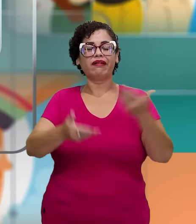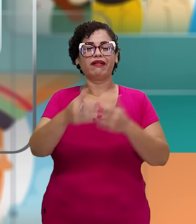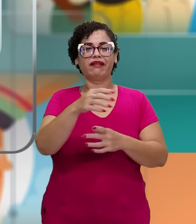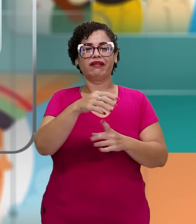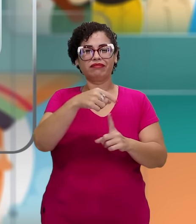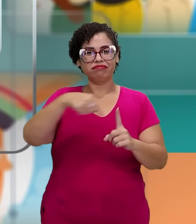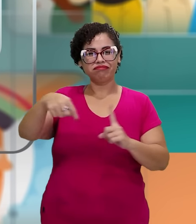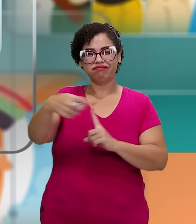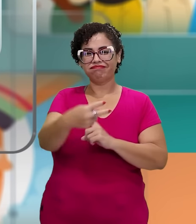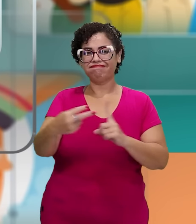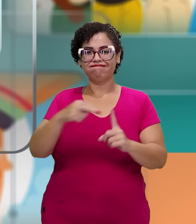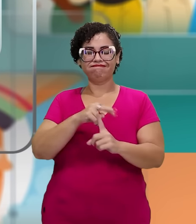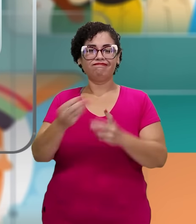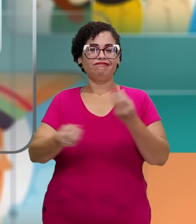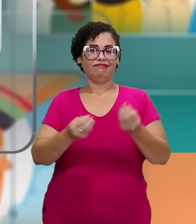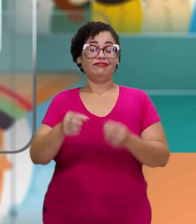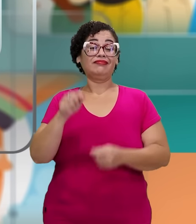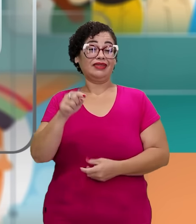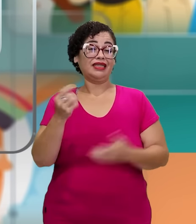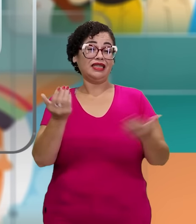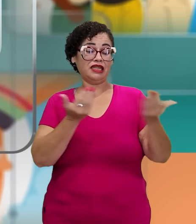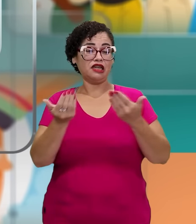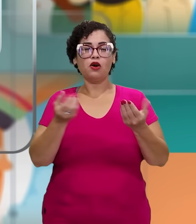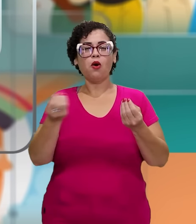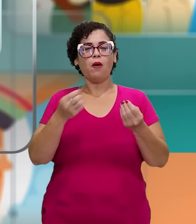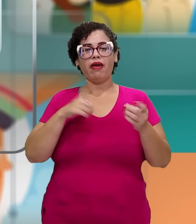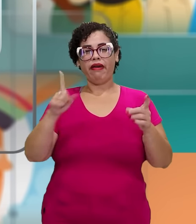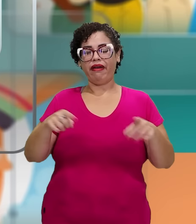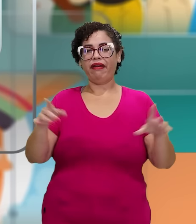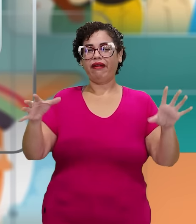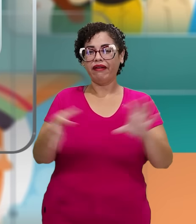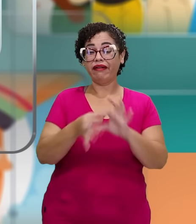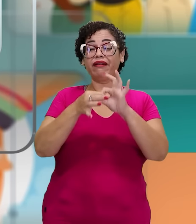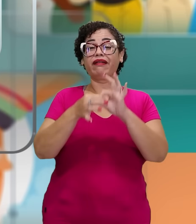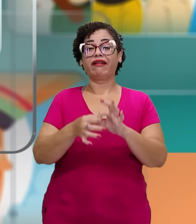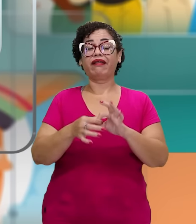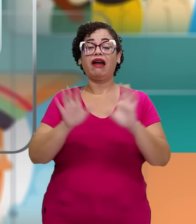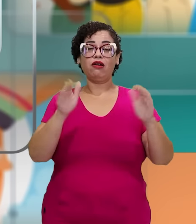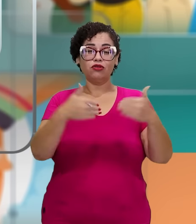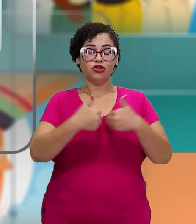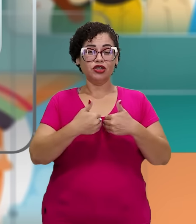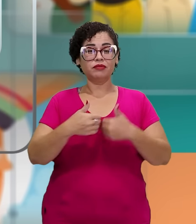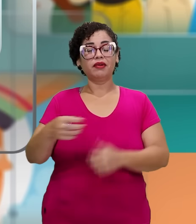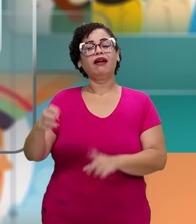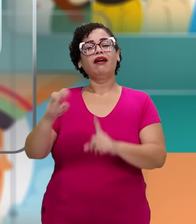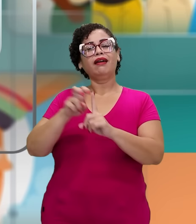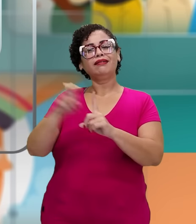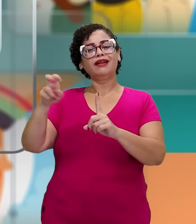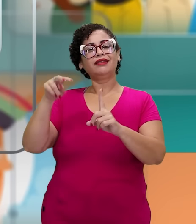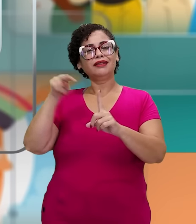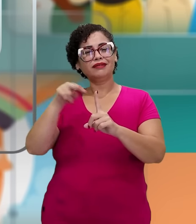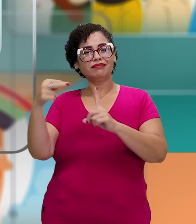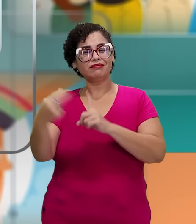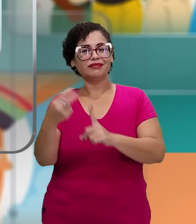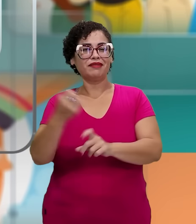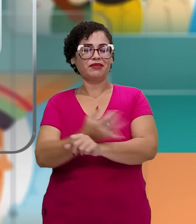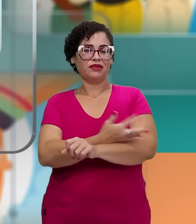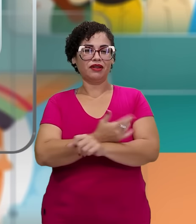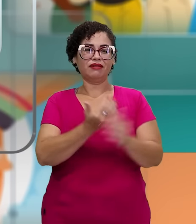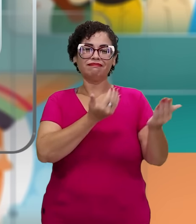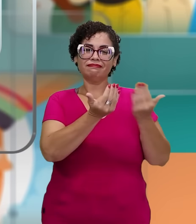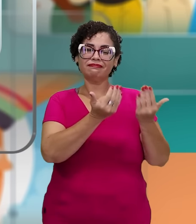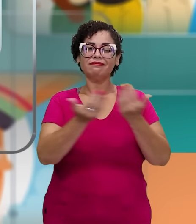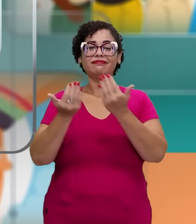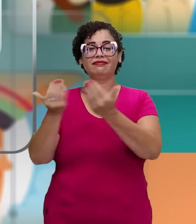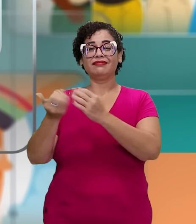análise exploraremos a interseção entre o autismo e a inteligência socioemocional examinando como as